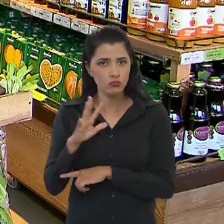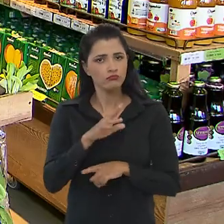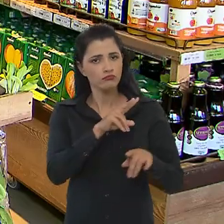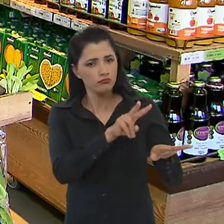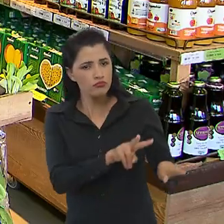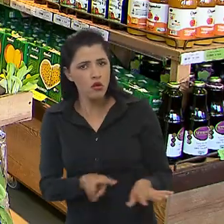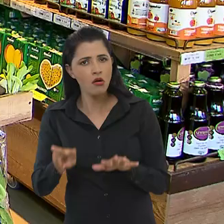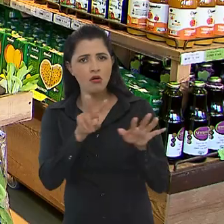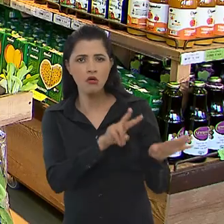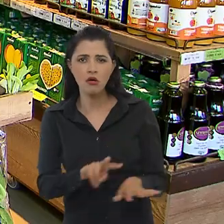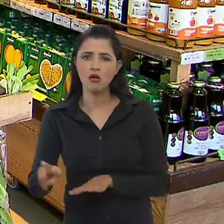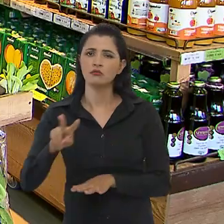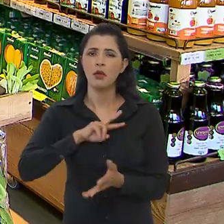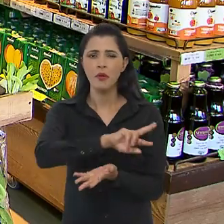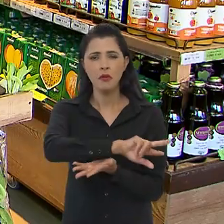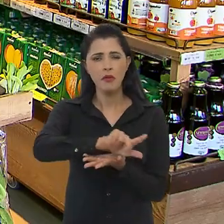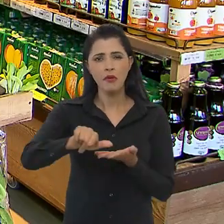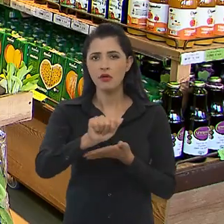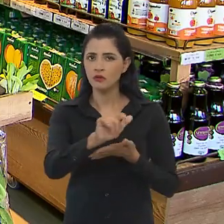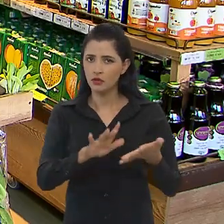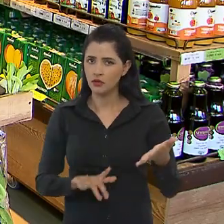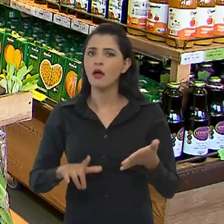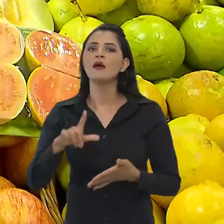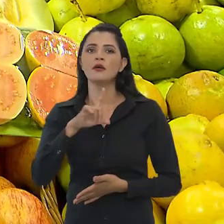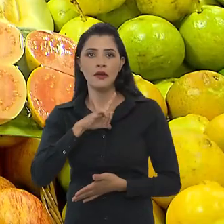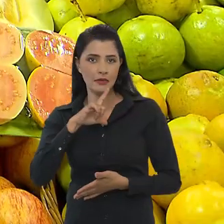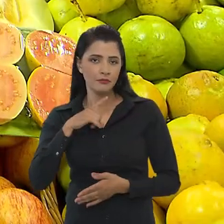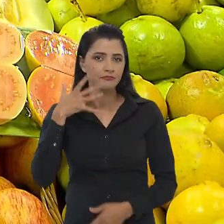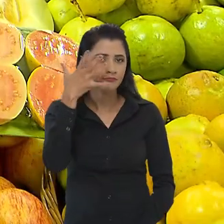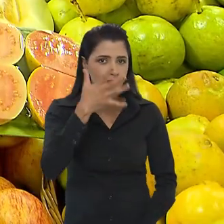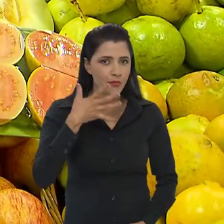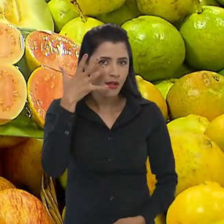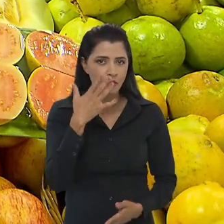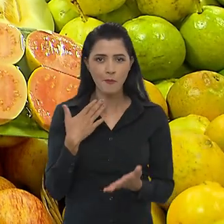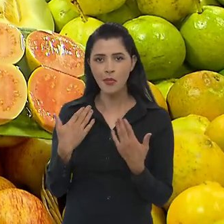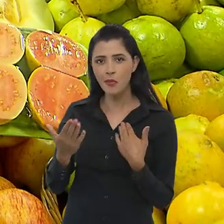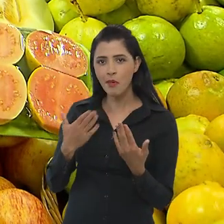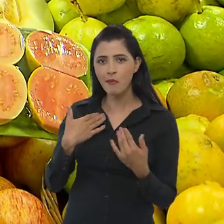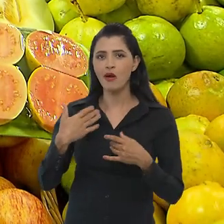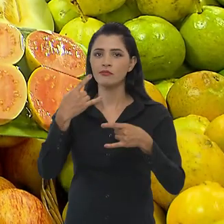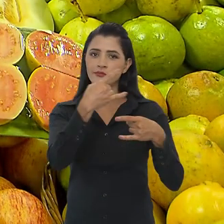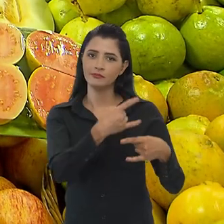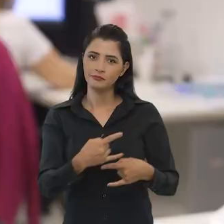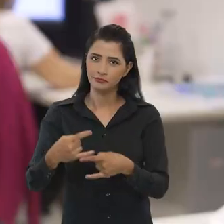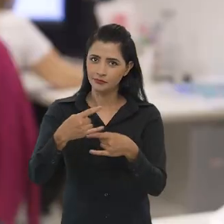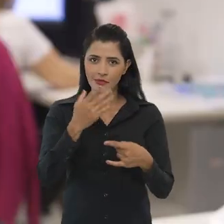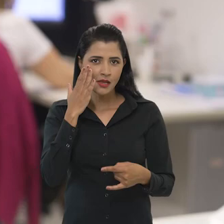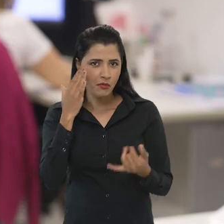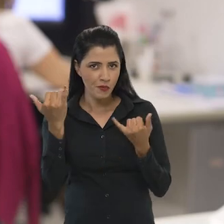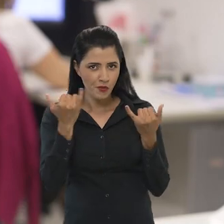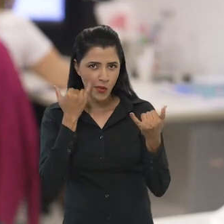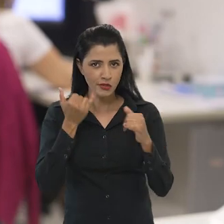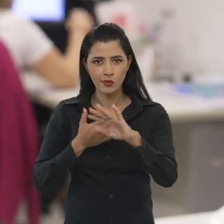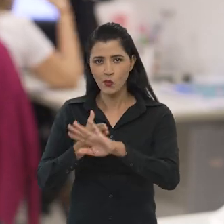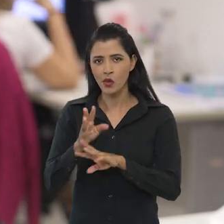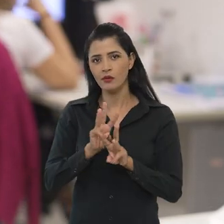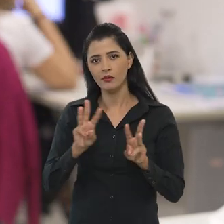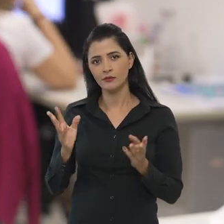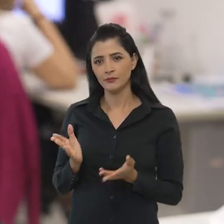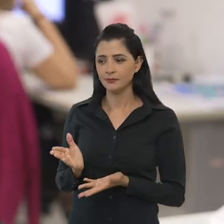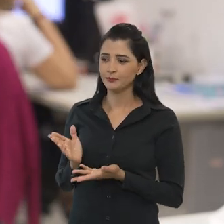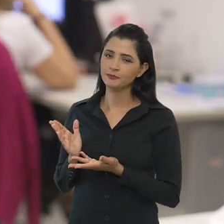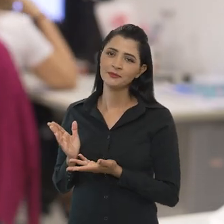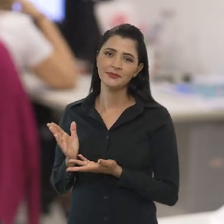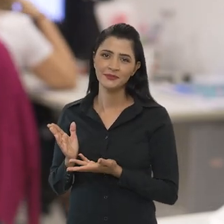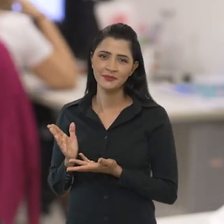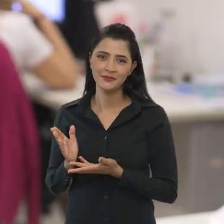Ao longo da semana, serão realizadas diversas atividades informais, como palestras, bate-papos e lives. Para saber mais, acesse